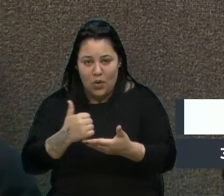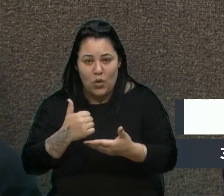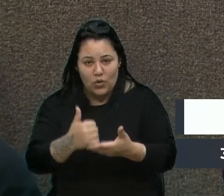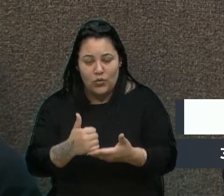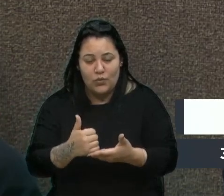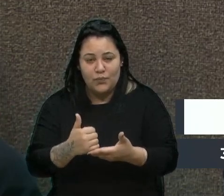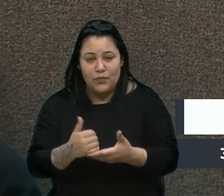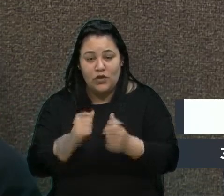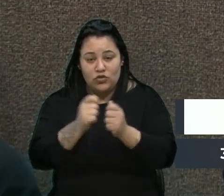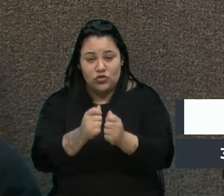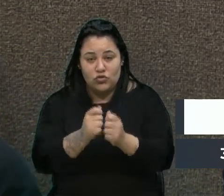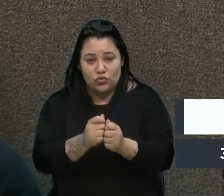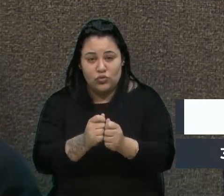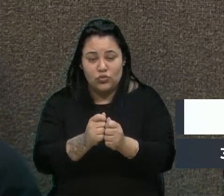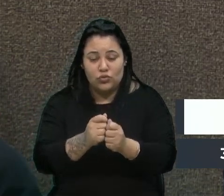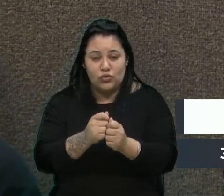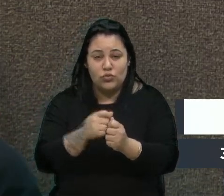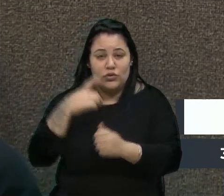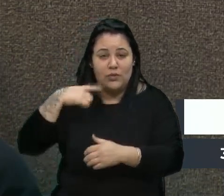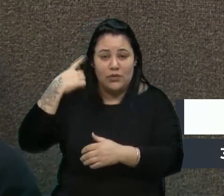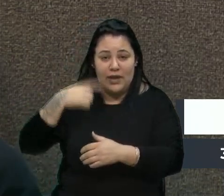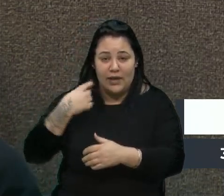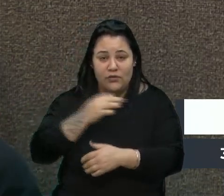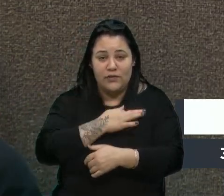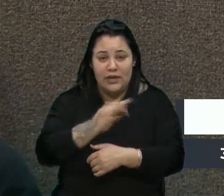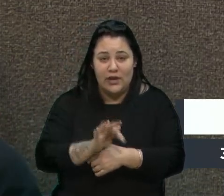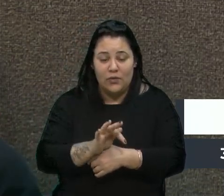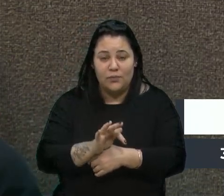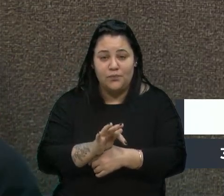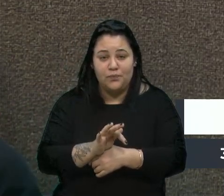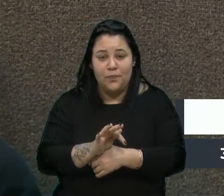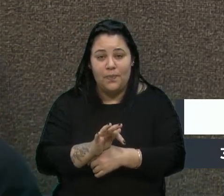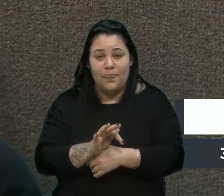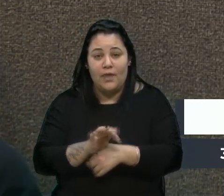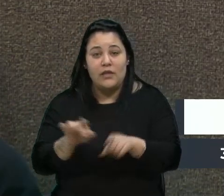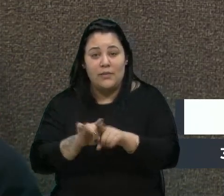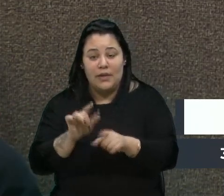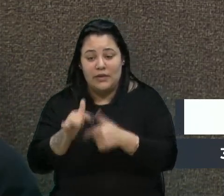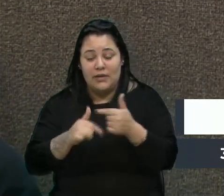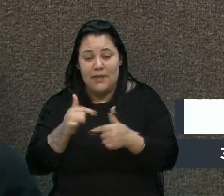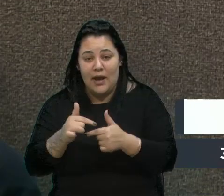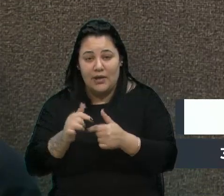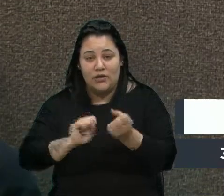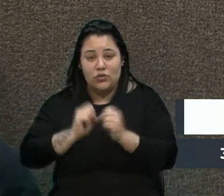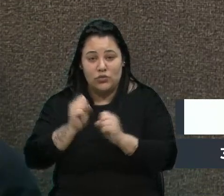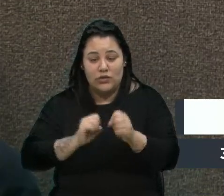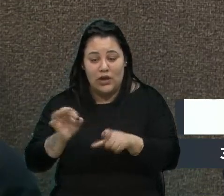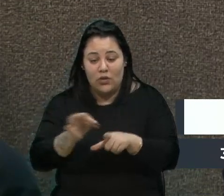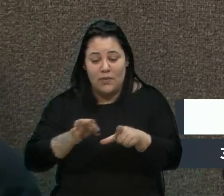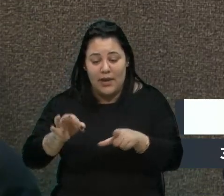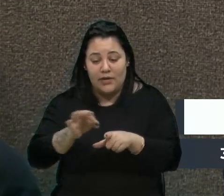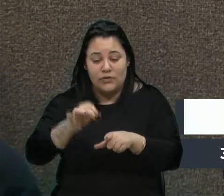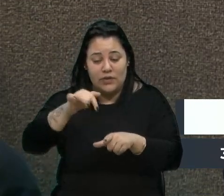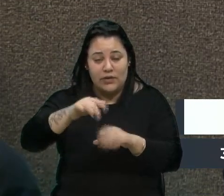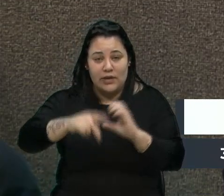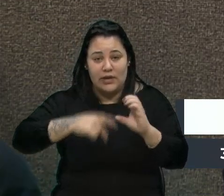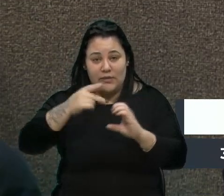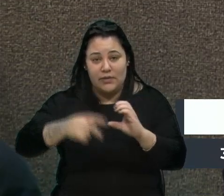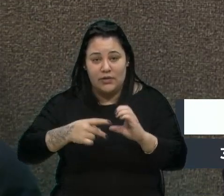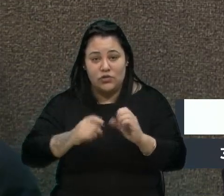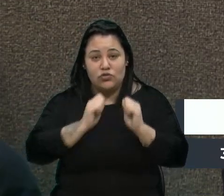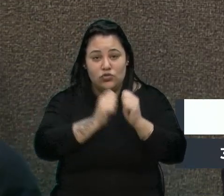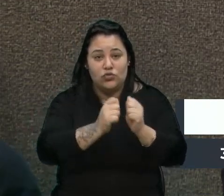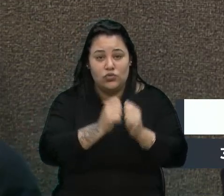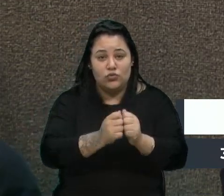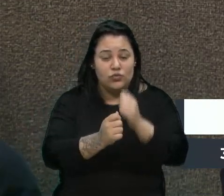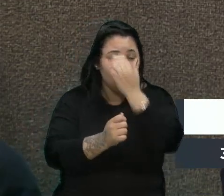deputado federal Heitor Chu, que também é da Comissão de Indústria e Comércio e Serviços da Câmara, e com o ministro do PSB, Márcio França, que é ministro